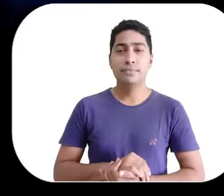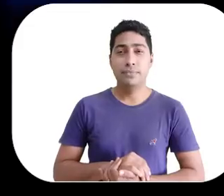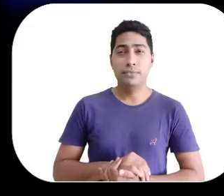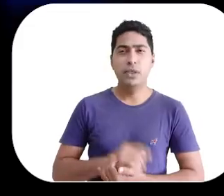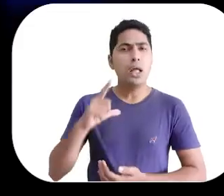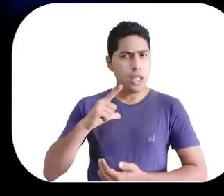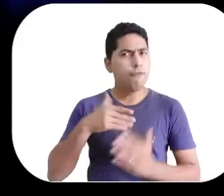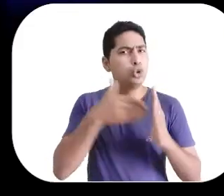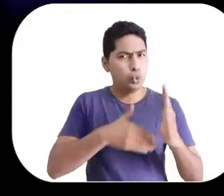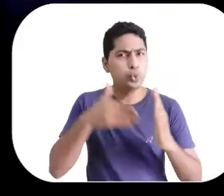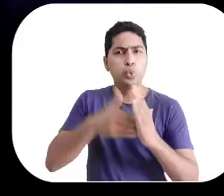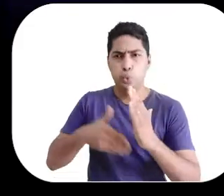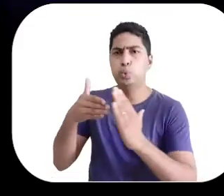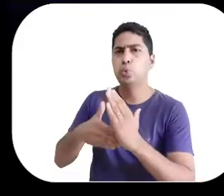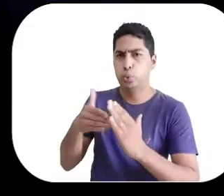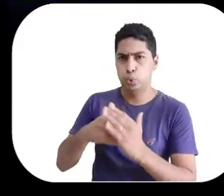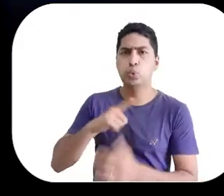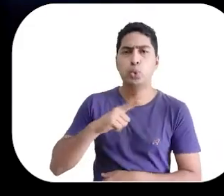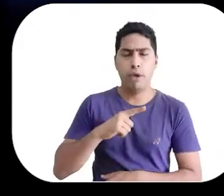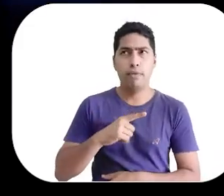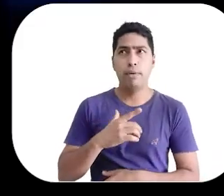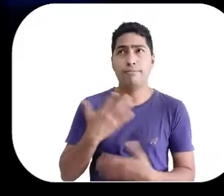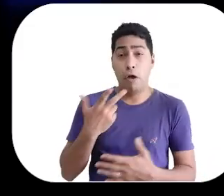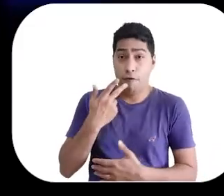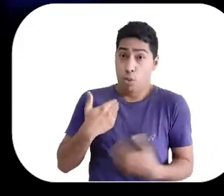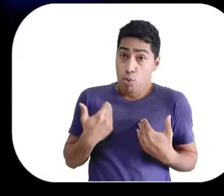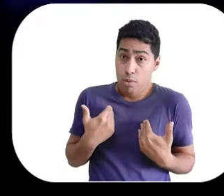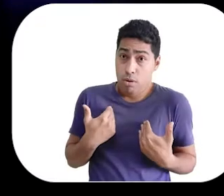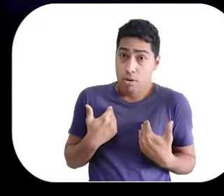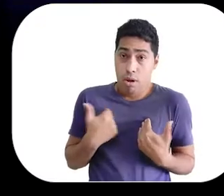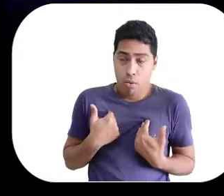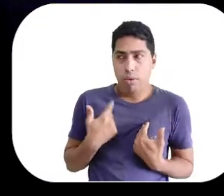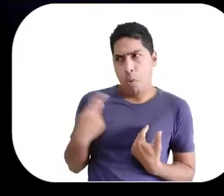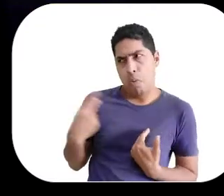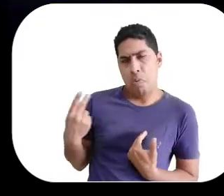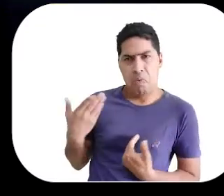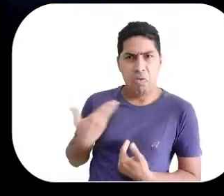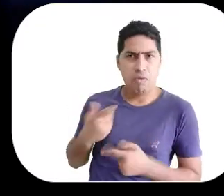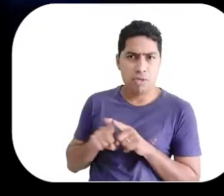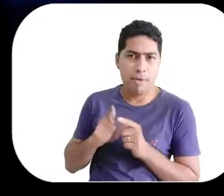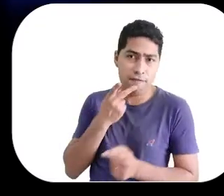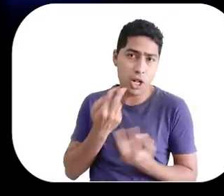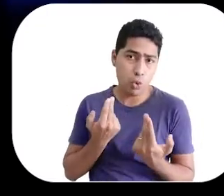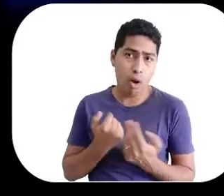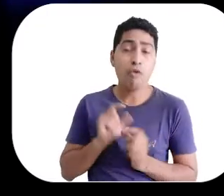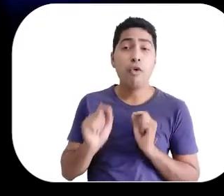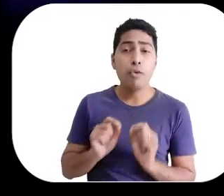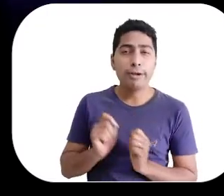De dificuldade que a gente foi encontrando, pelo menos para falo por mim, acredito eu, talvez o meu parceiro também diga a mesma coisa, que